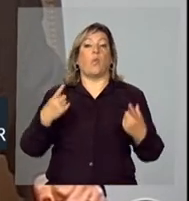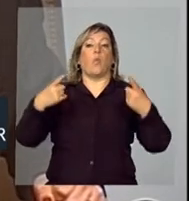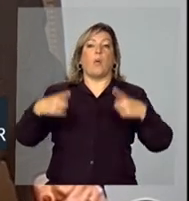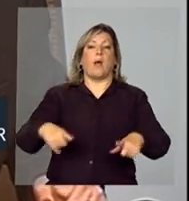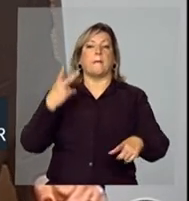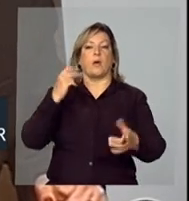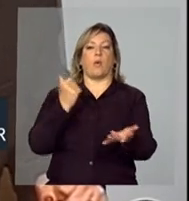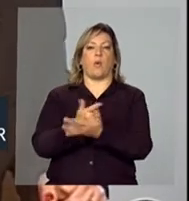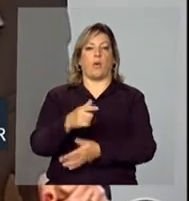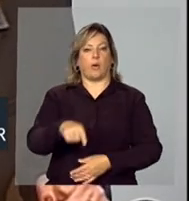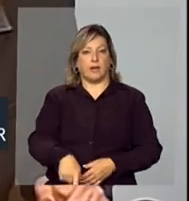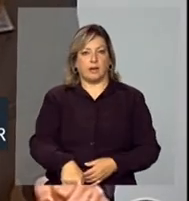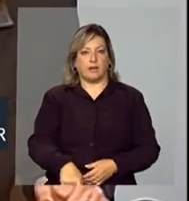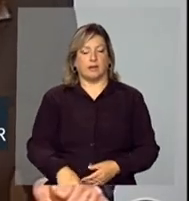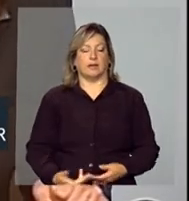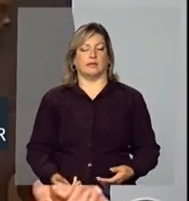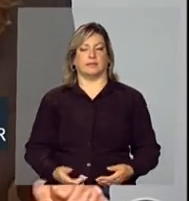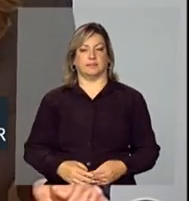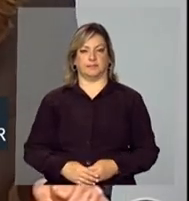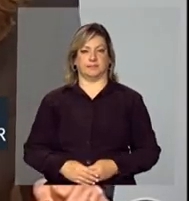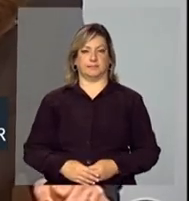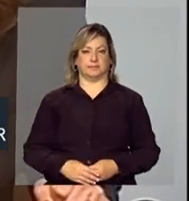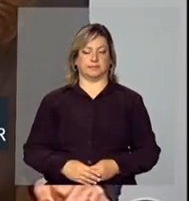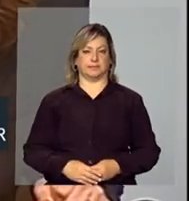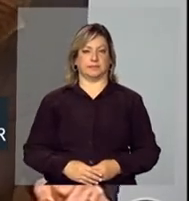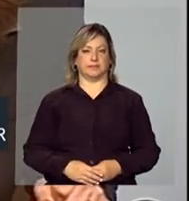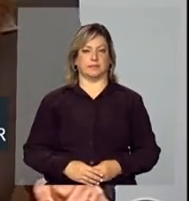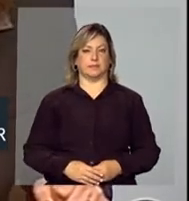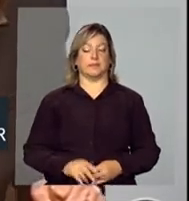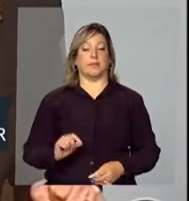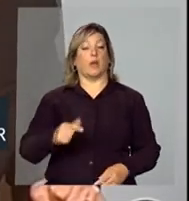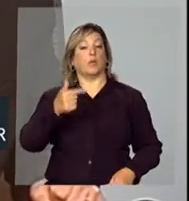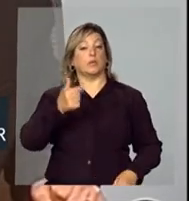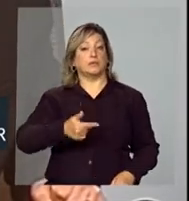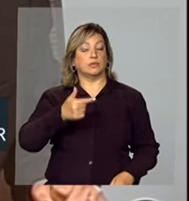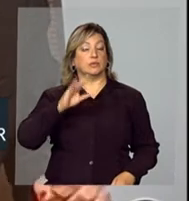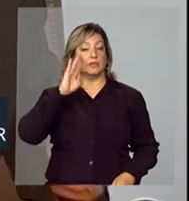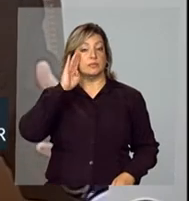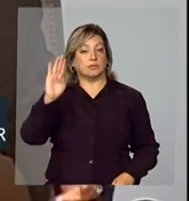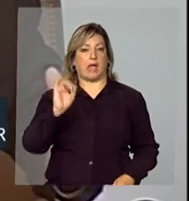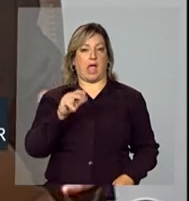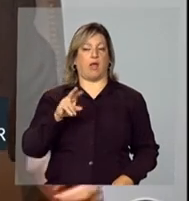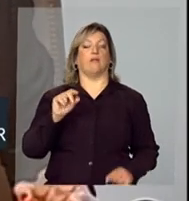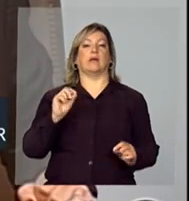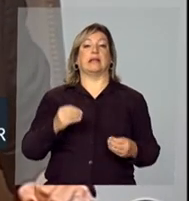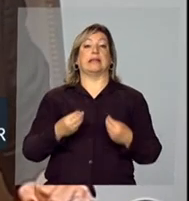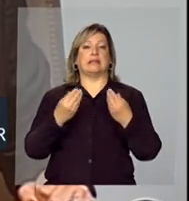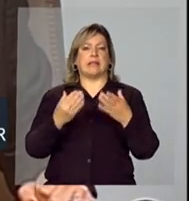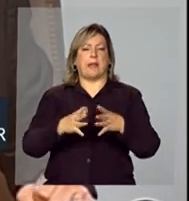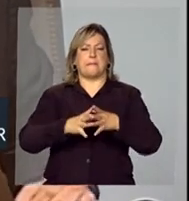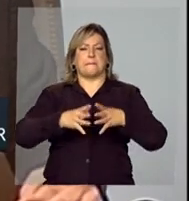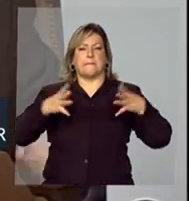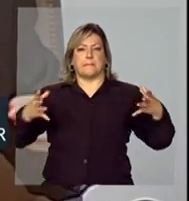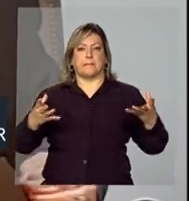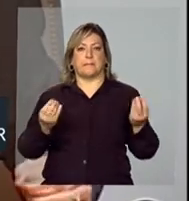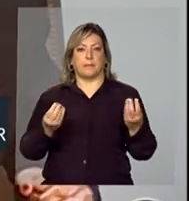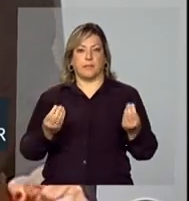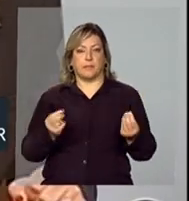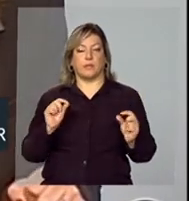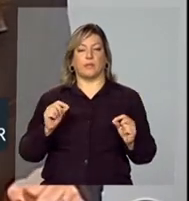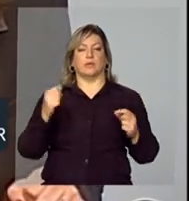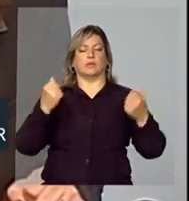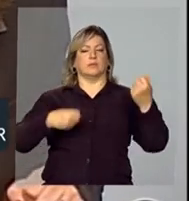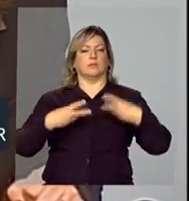e prestador de serviços não é um segundo grande objetivo é da Ampla divulgação ao